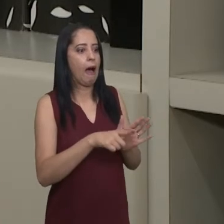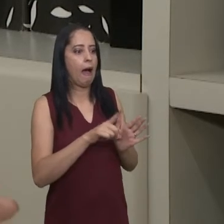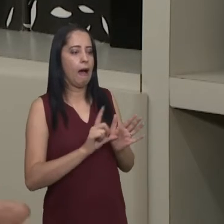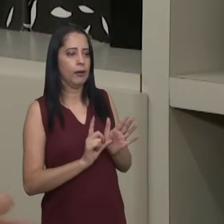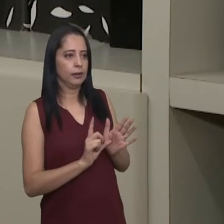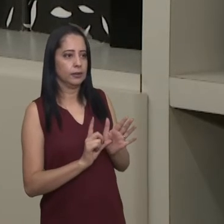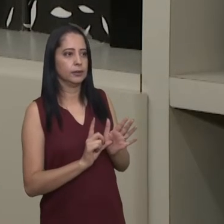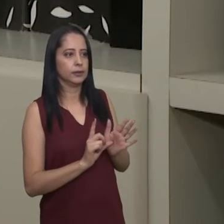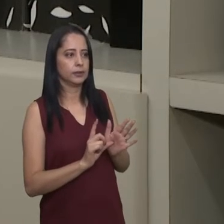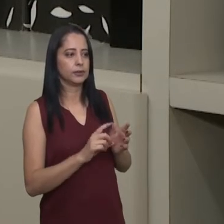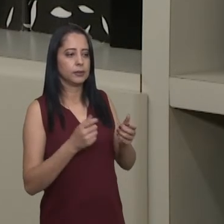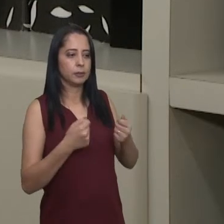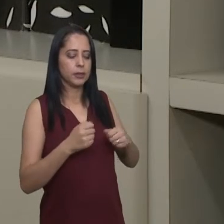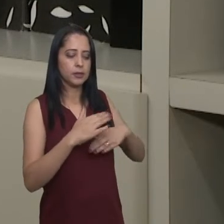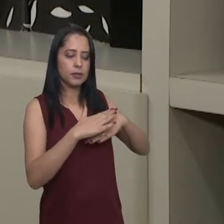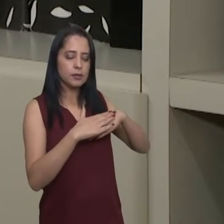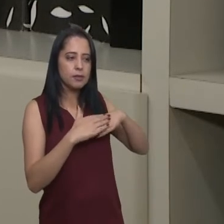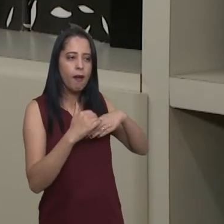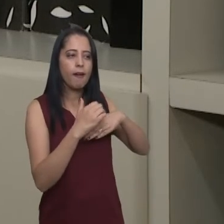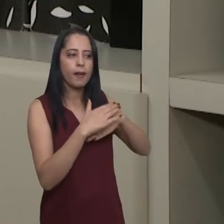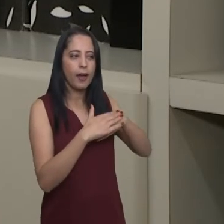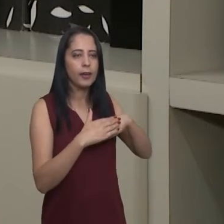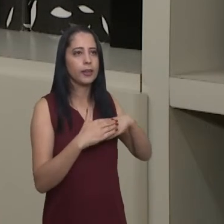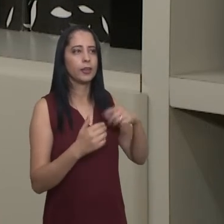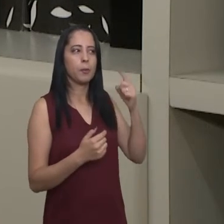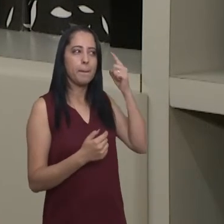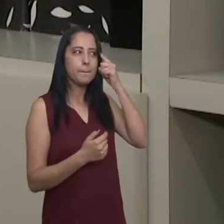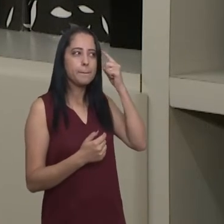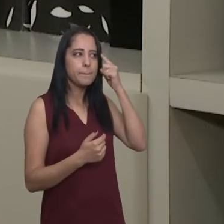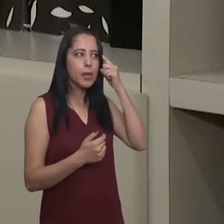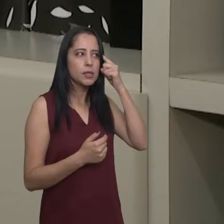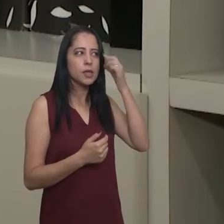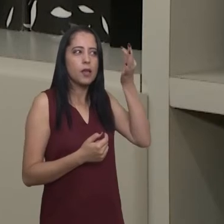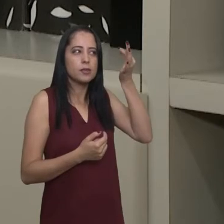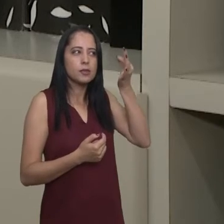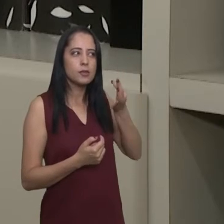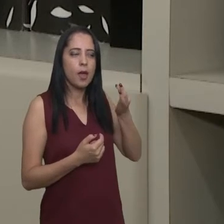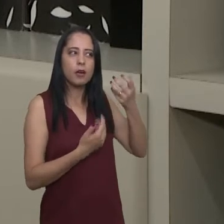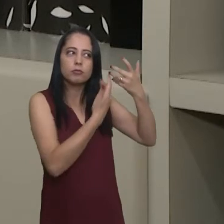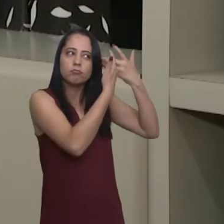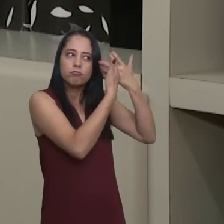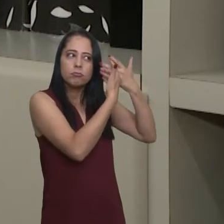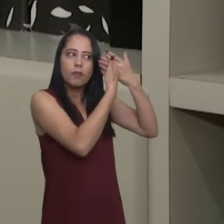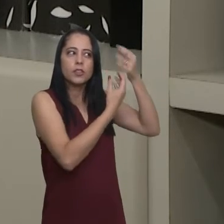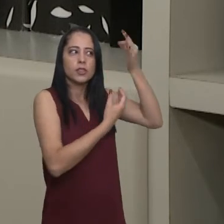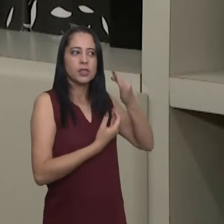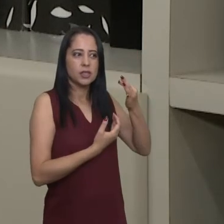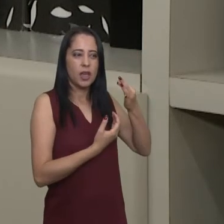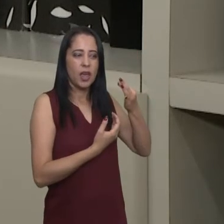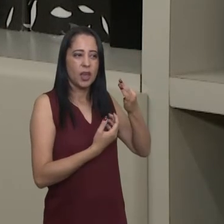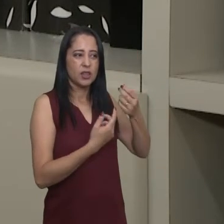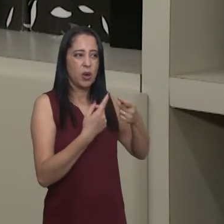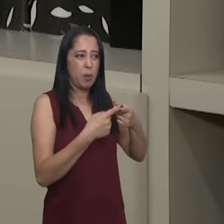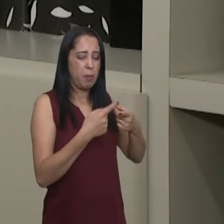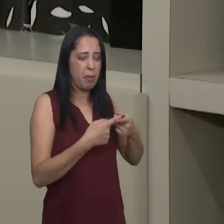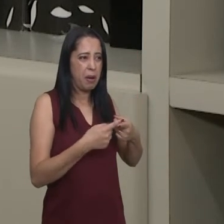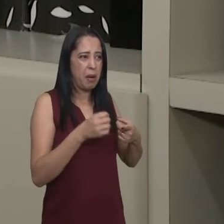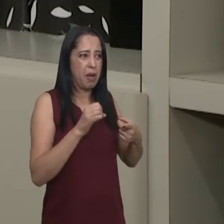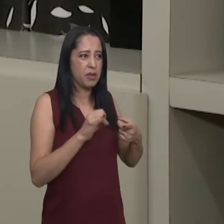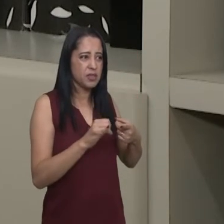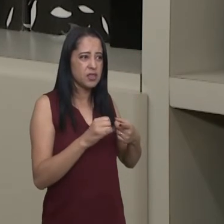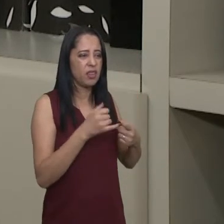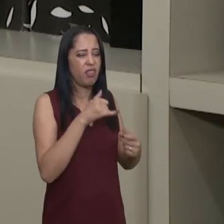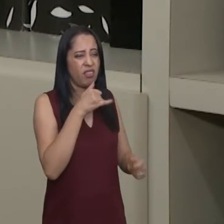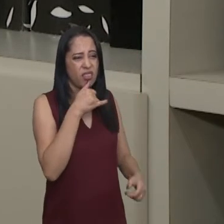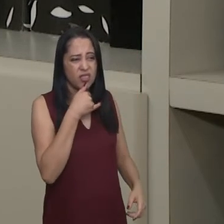filho, você ter o máximo de carinho, que você esteja bem para botar uma pessoa no mundo, porque se você for desencorajado, se for